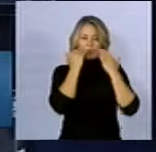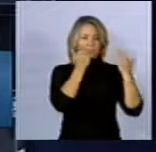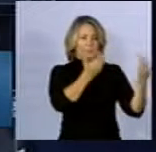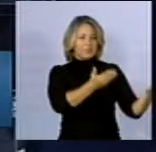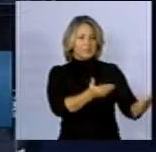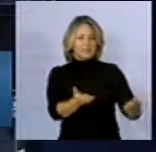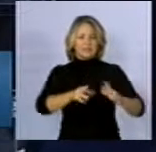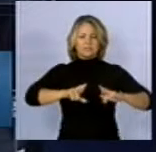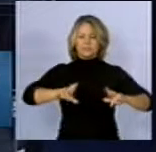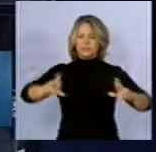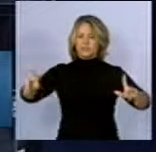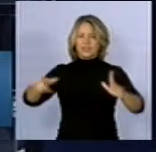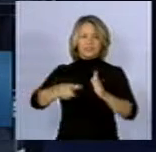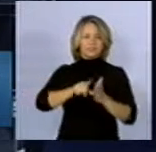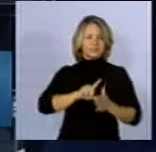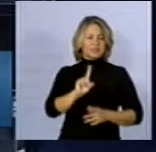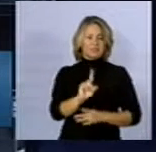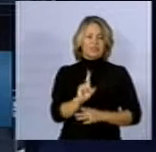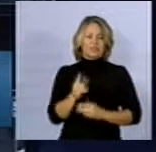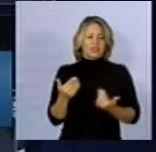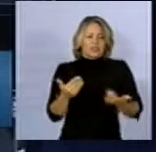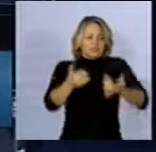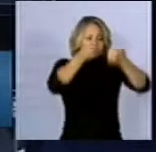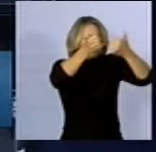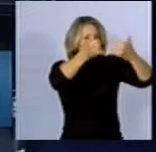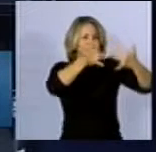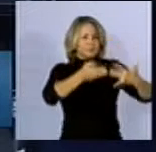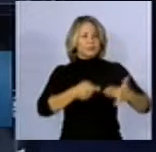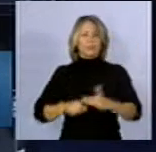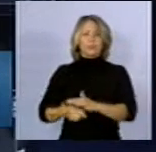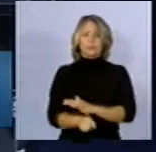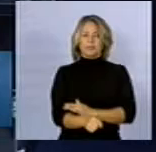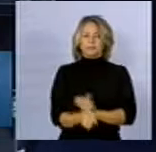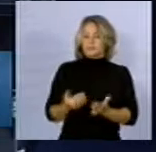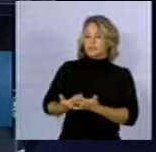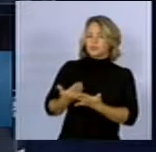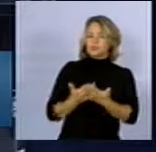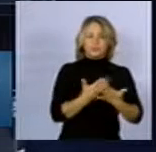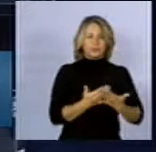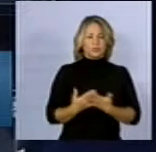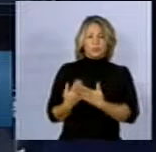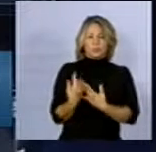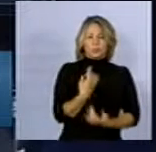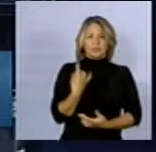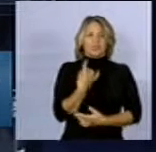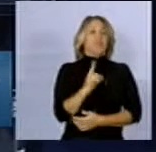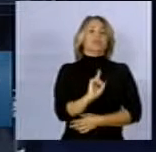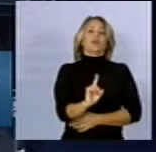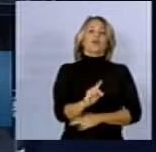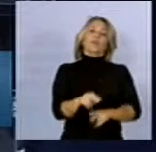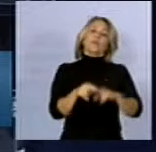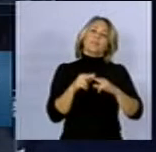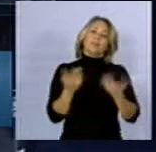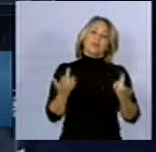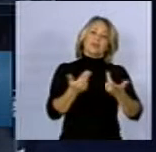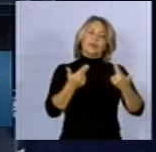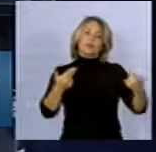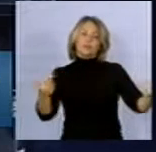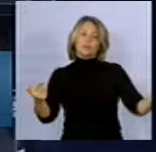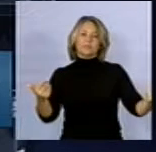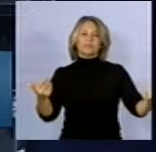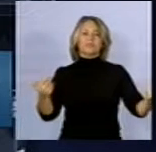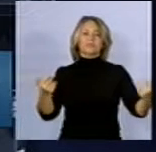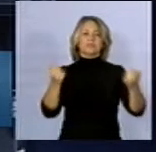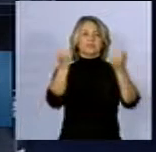apresentação diferente da anterior e entrar em detalhe dos estudos individuais, por razões que ficarão